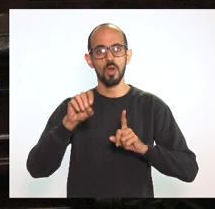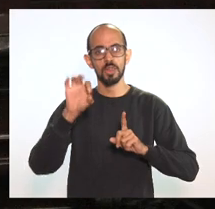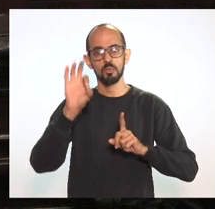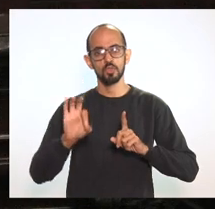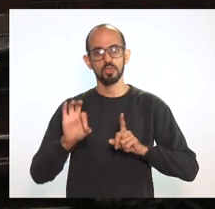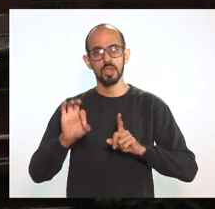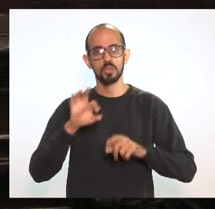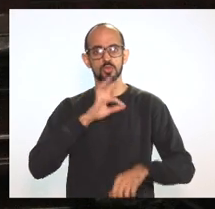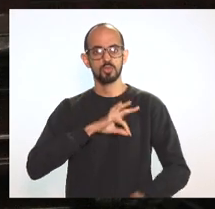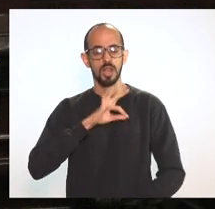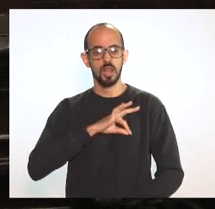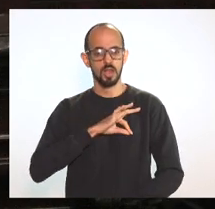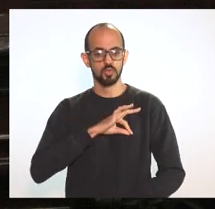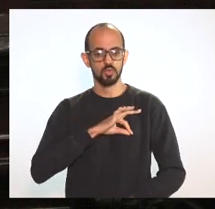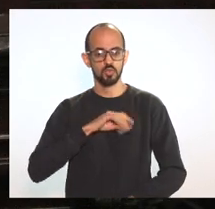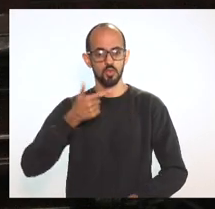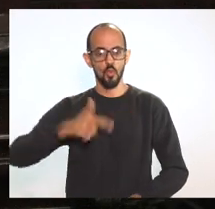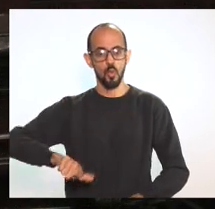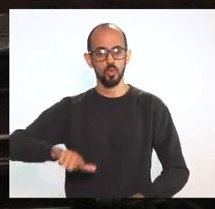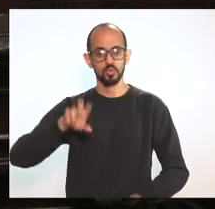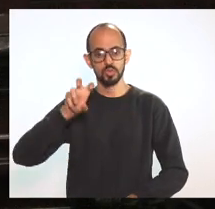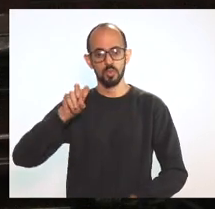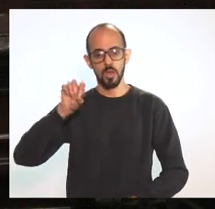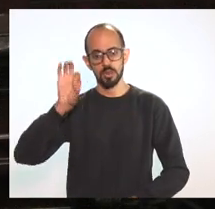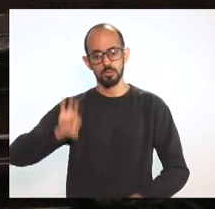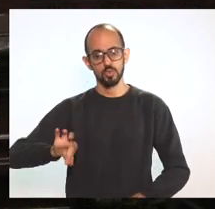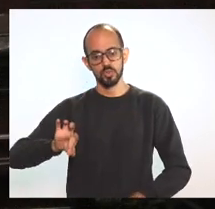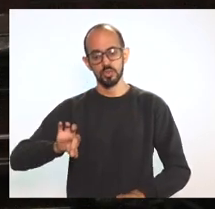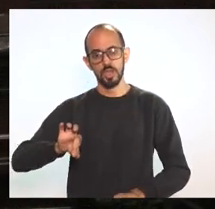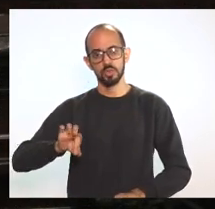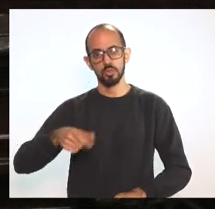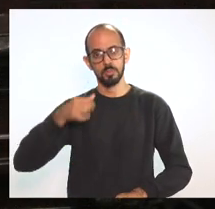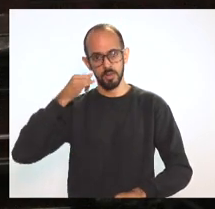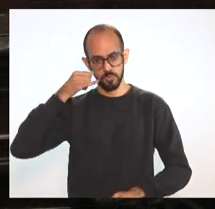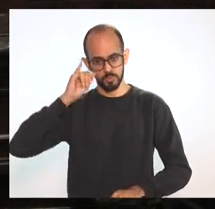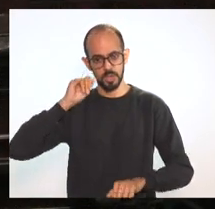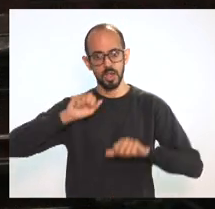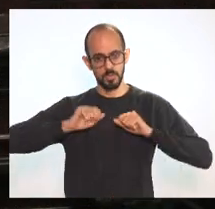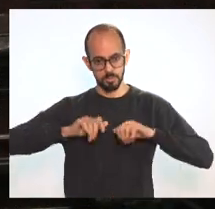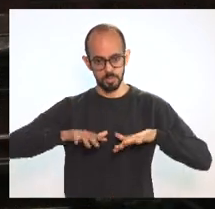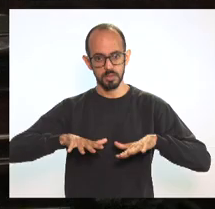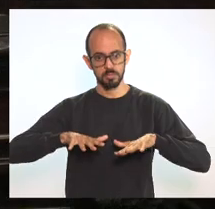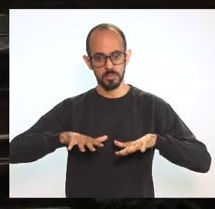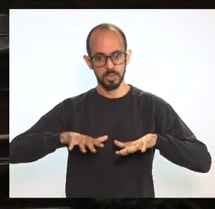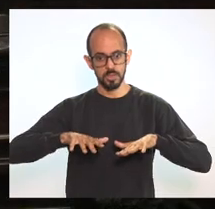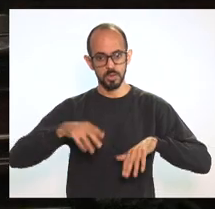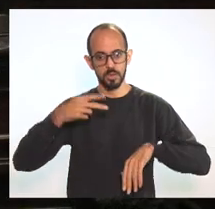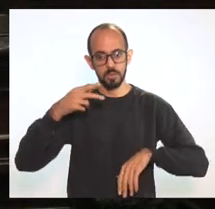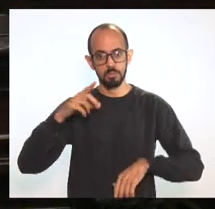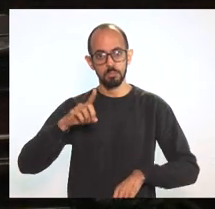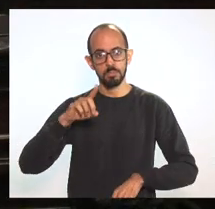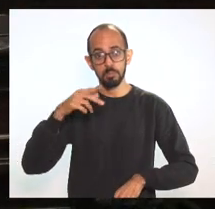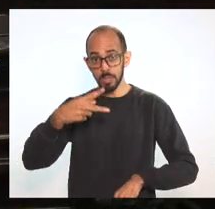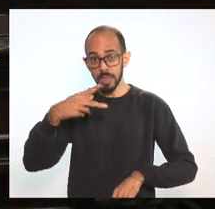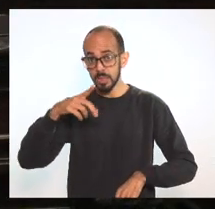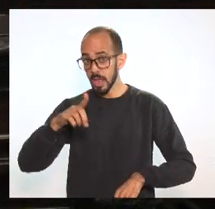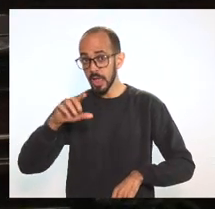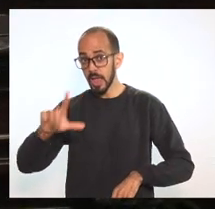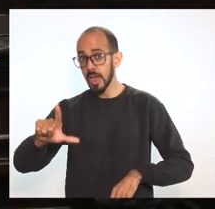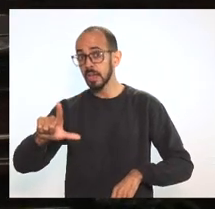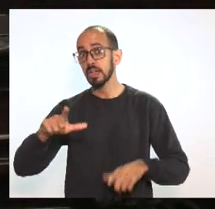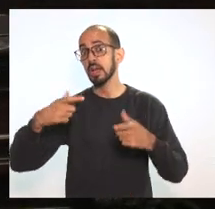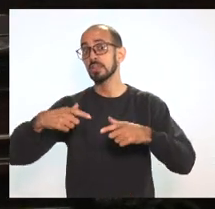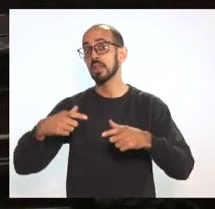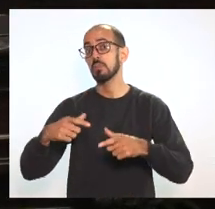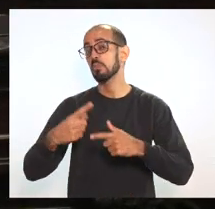50% usaríamos no combate a essa pandemia. O PDL não andou. O